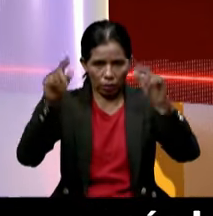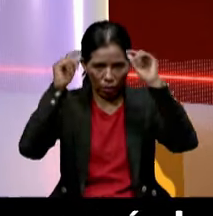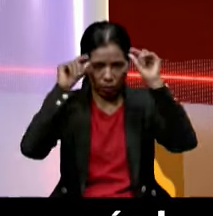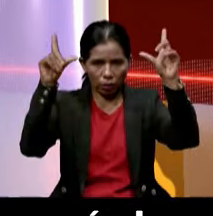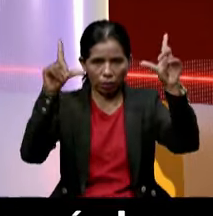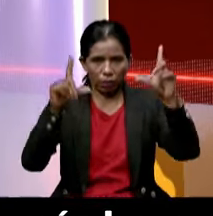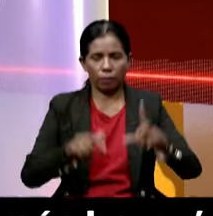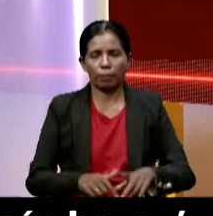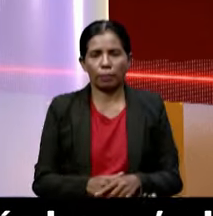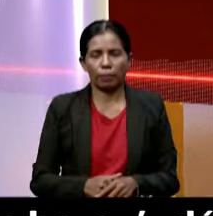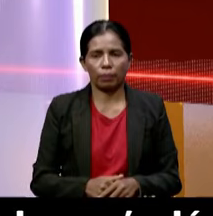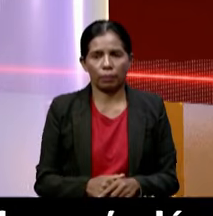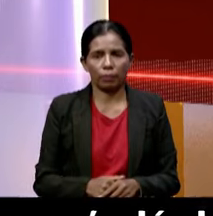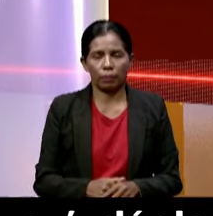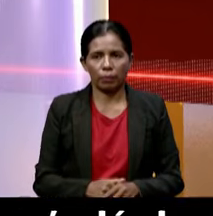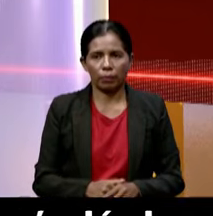Timor-Leste.